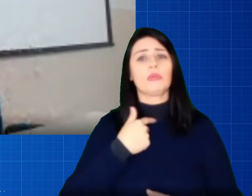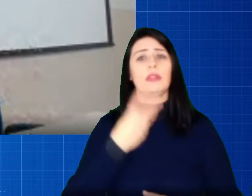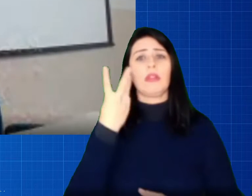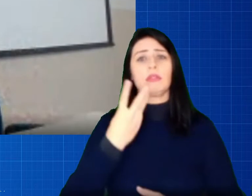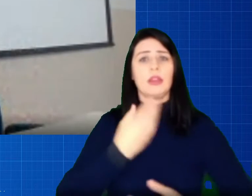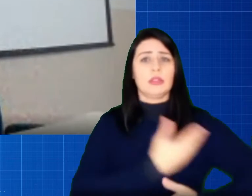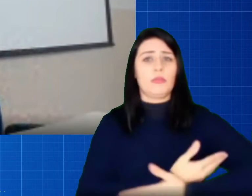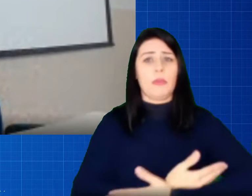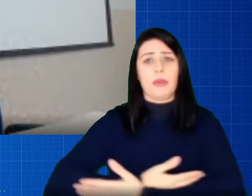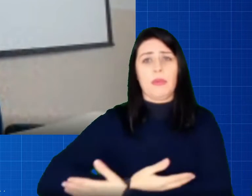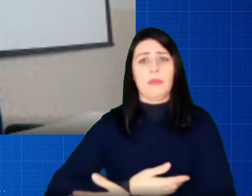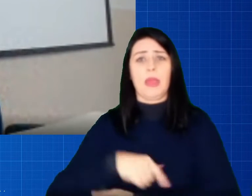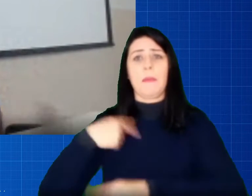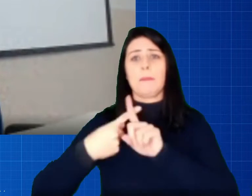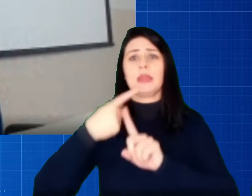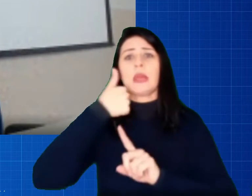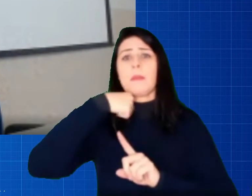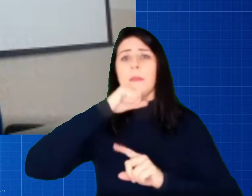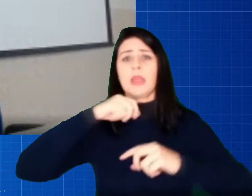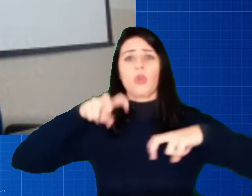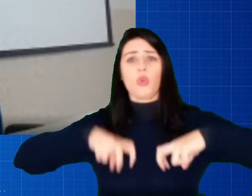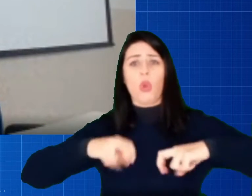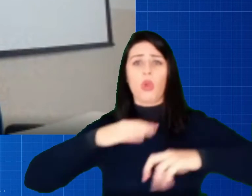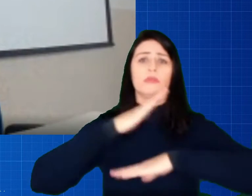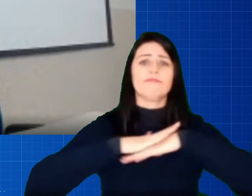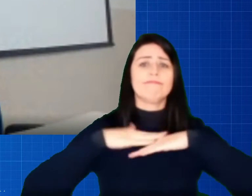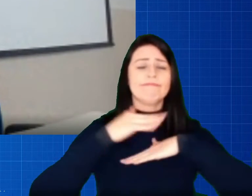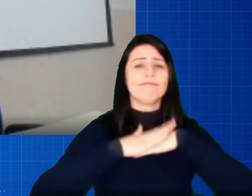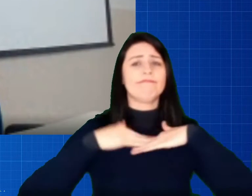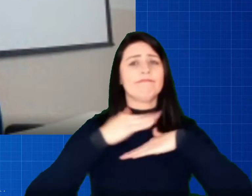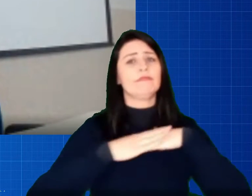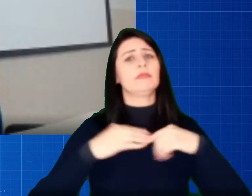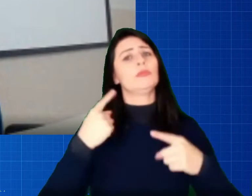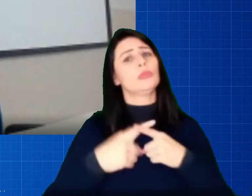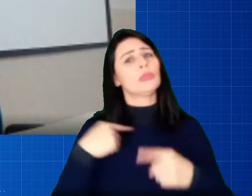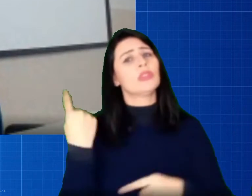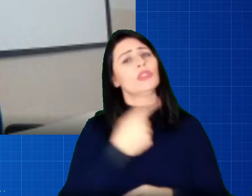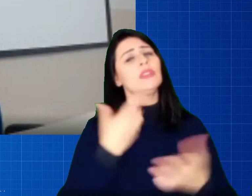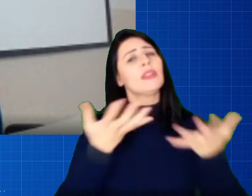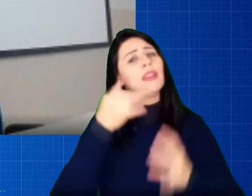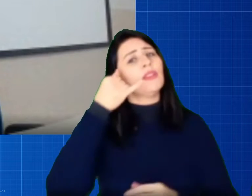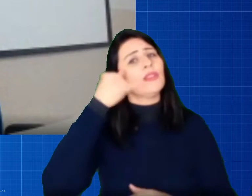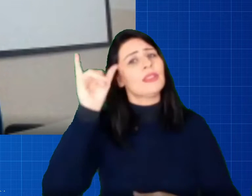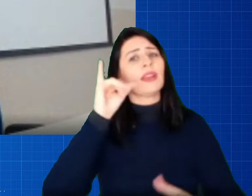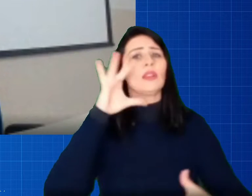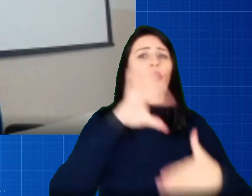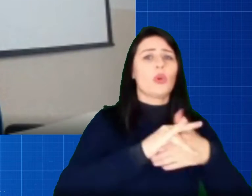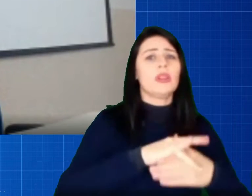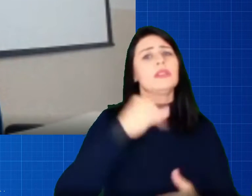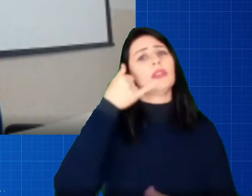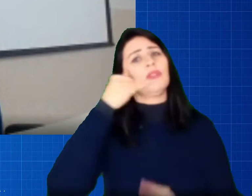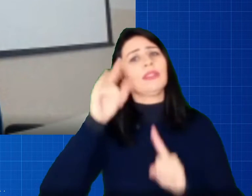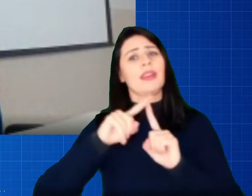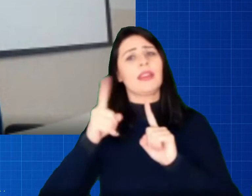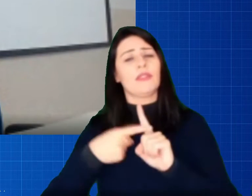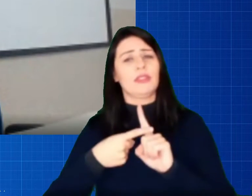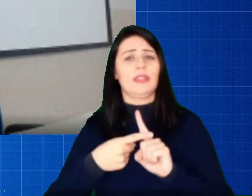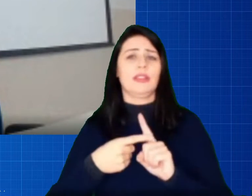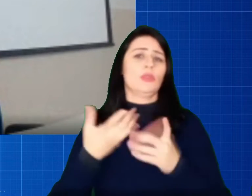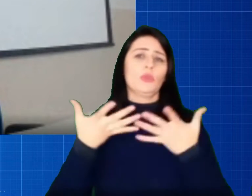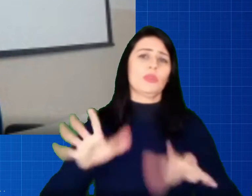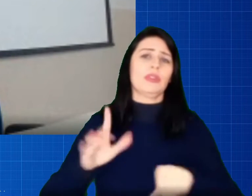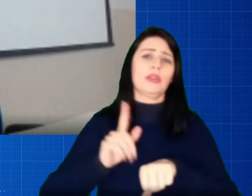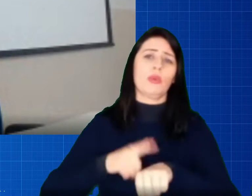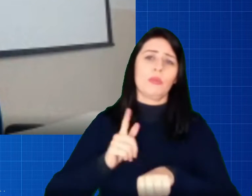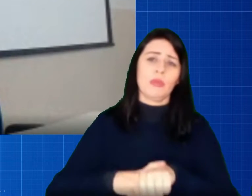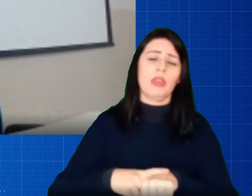né? Então, a gente quer isso mesmo, a gente quer evitar. Quer evitar as doenças, quer evitar a gravidez indesejada e que realmente